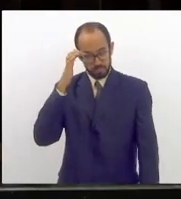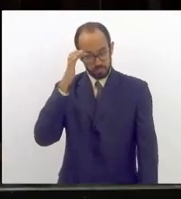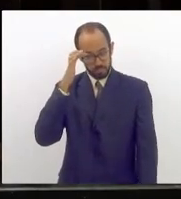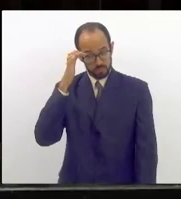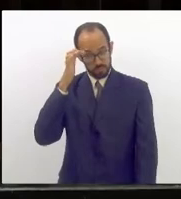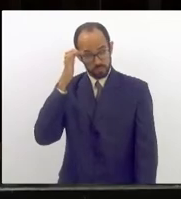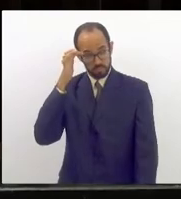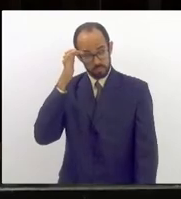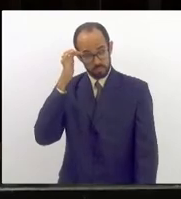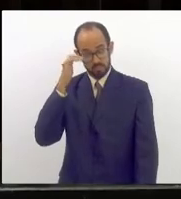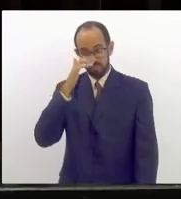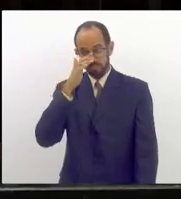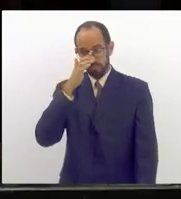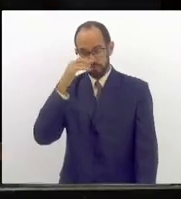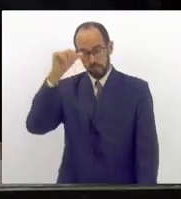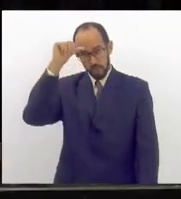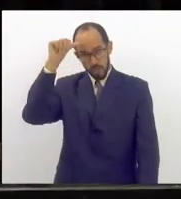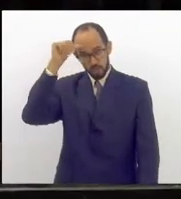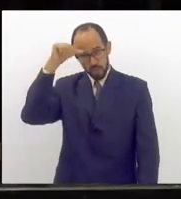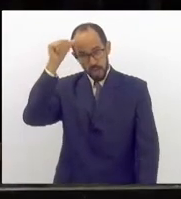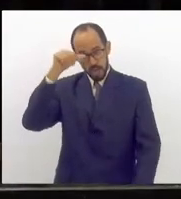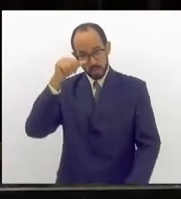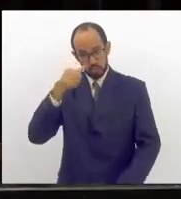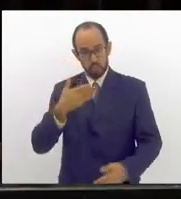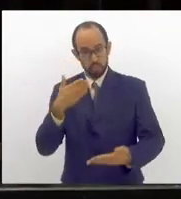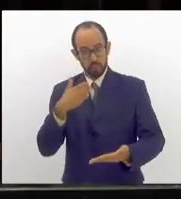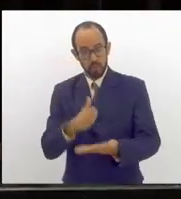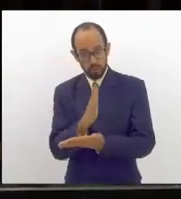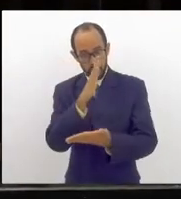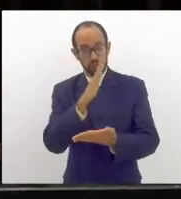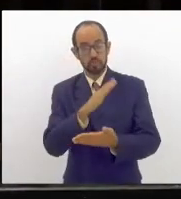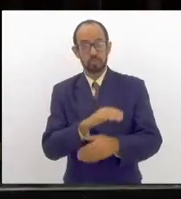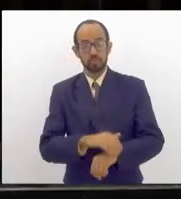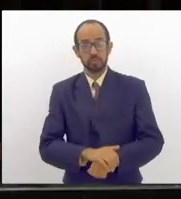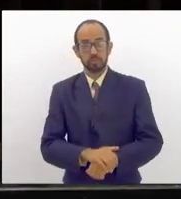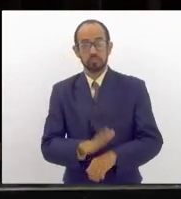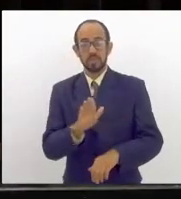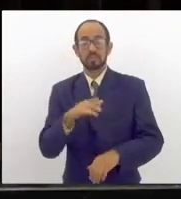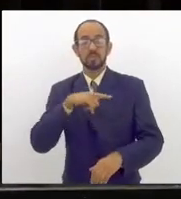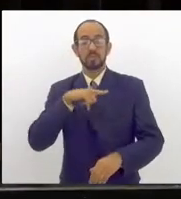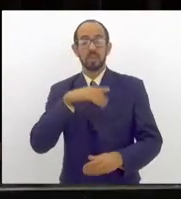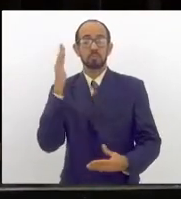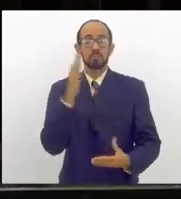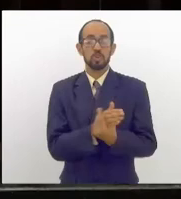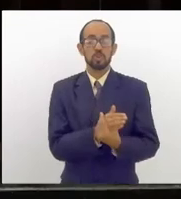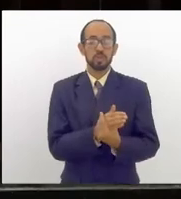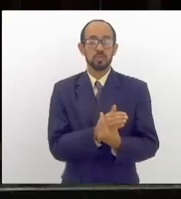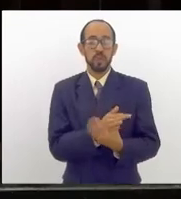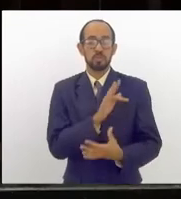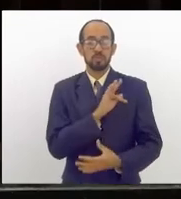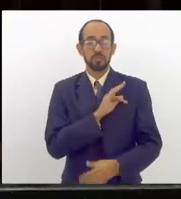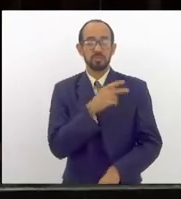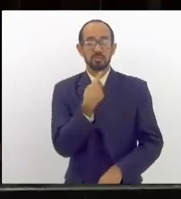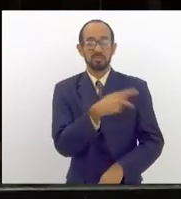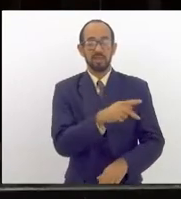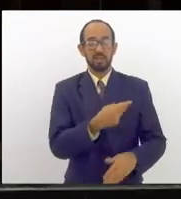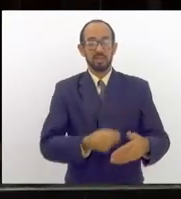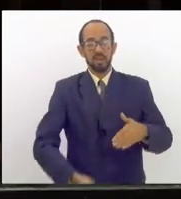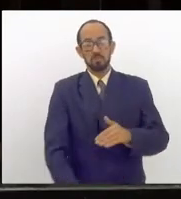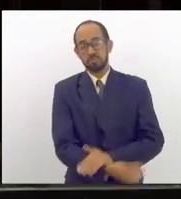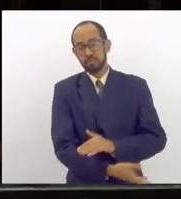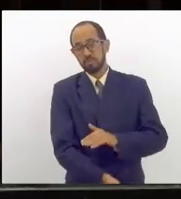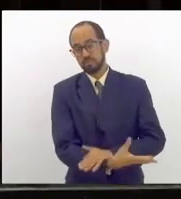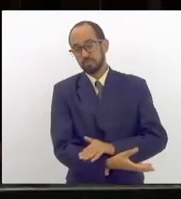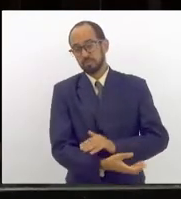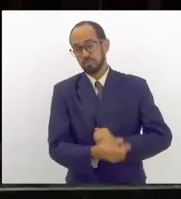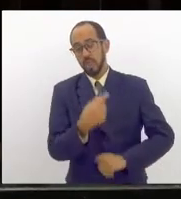o Castro foi eleito o Castro em processo a polícia dele tá envolvido em corrupção não